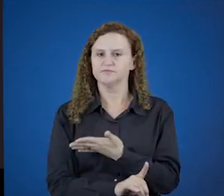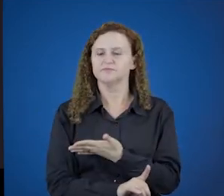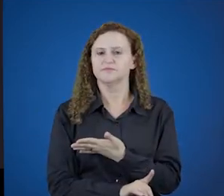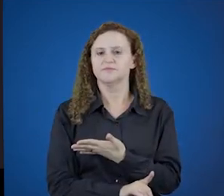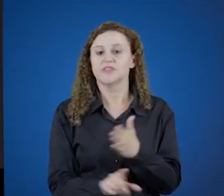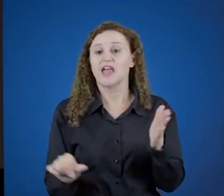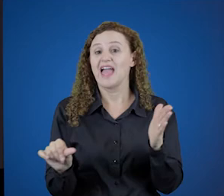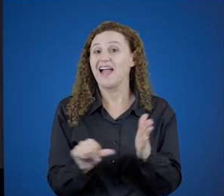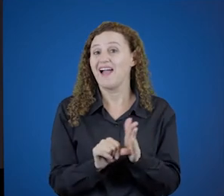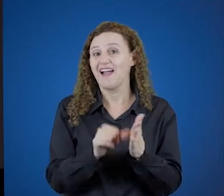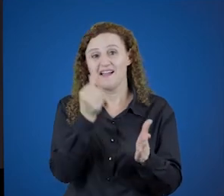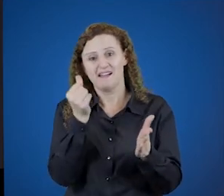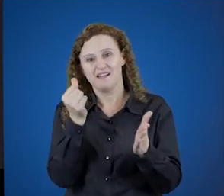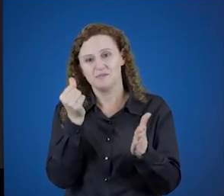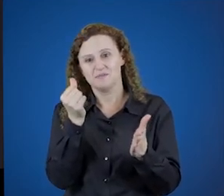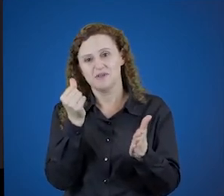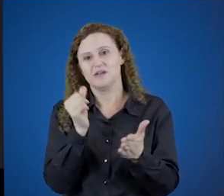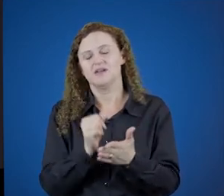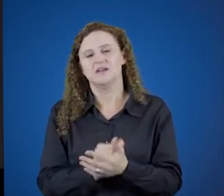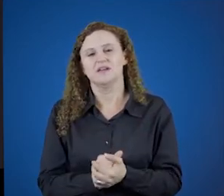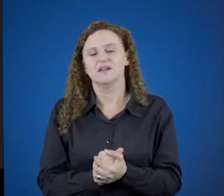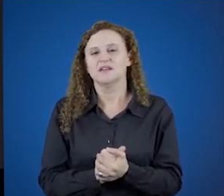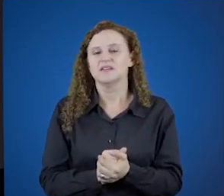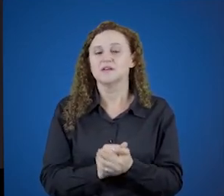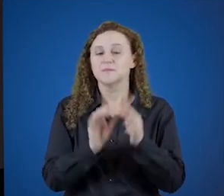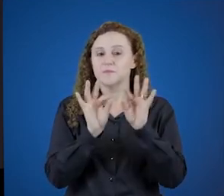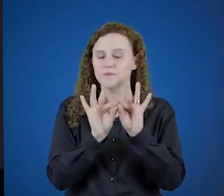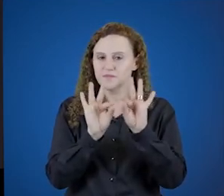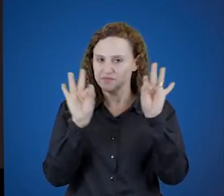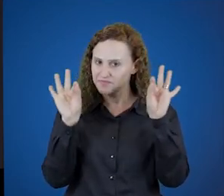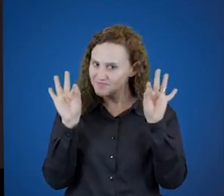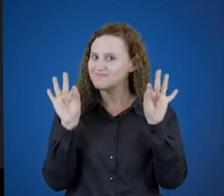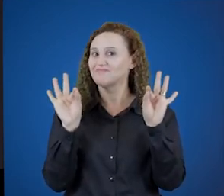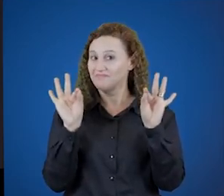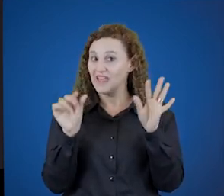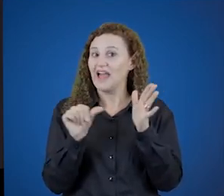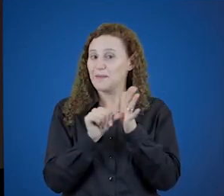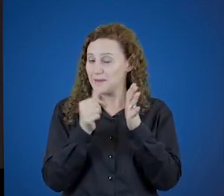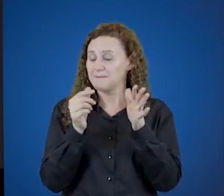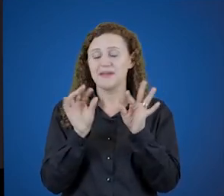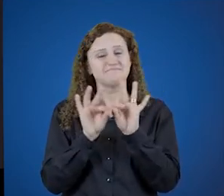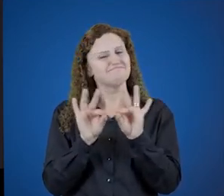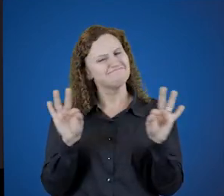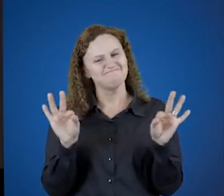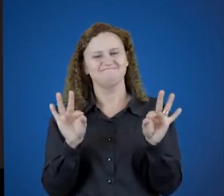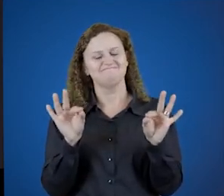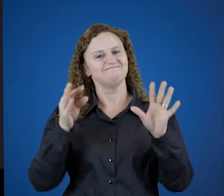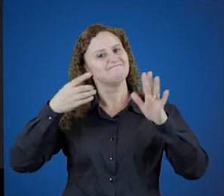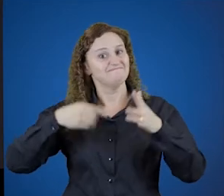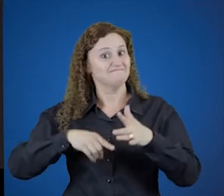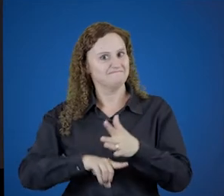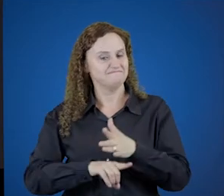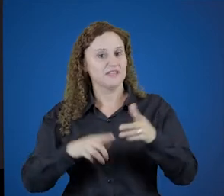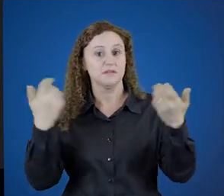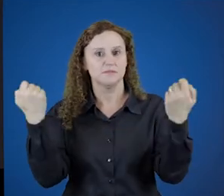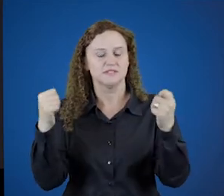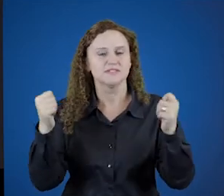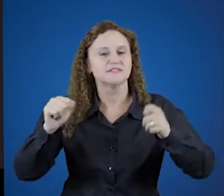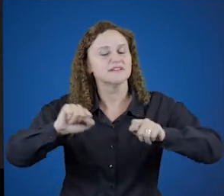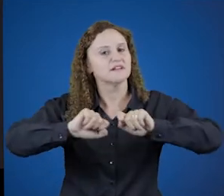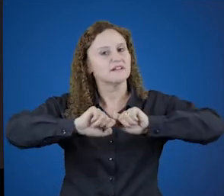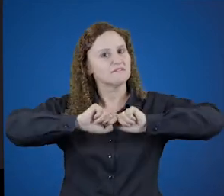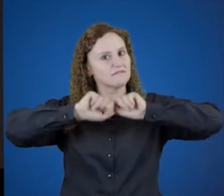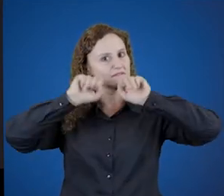é a primeira declinação vocês estão lembrados e o disse ela é mão mais simples a mais simples de todas e que